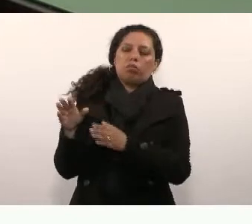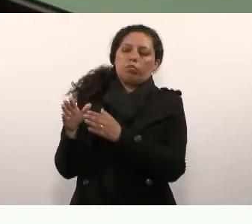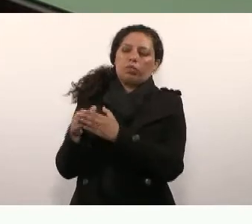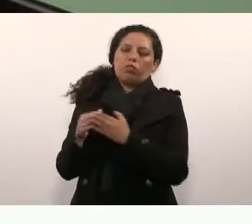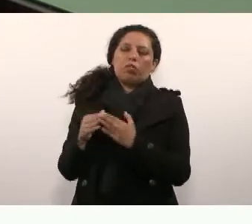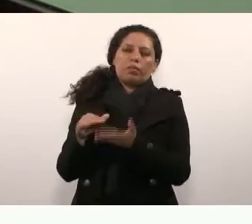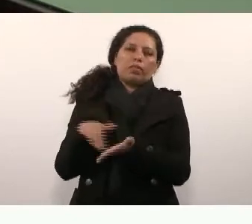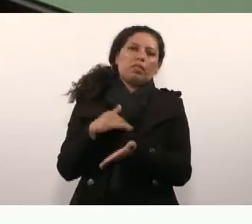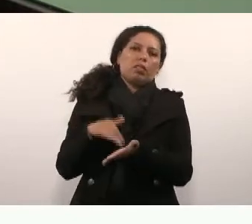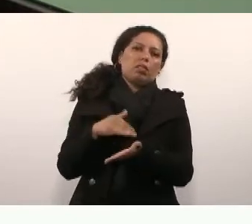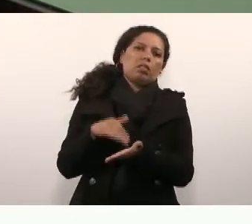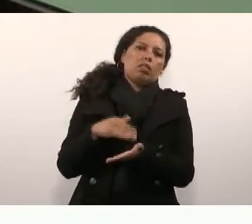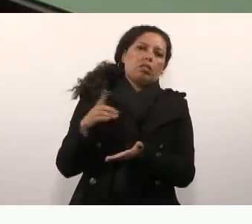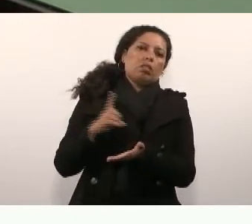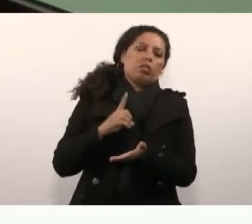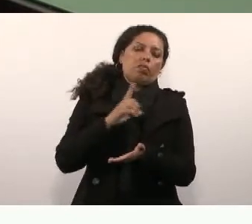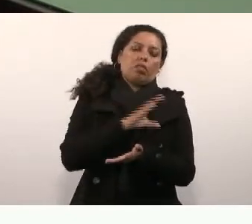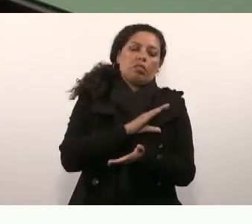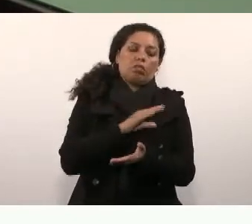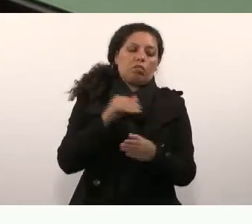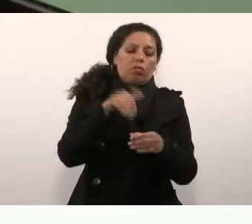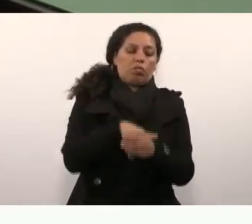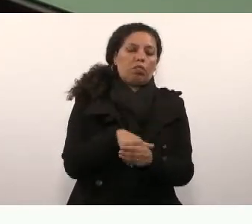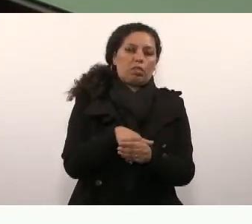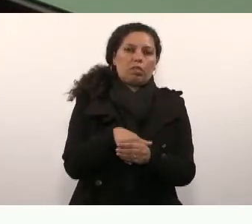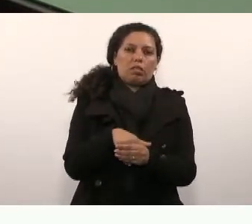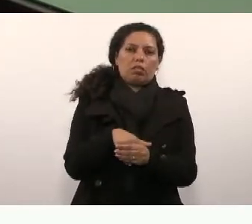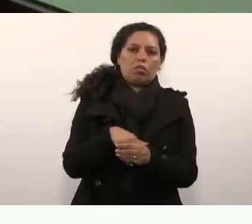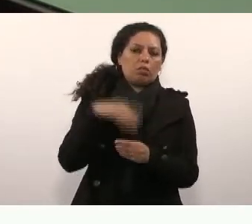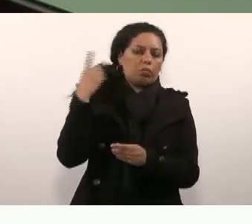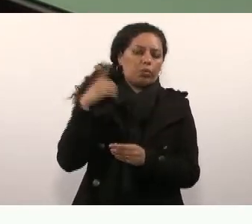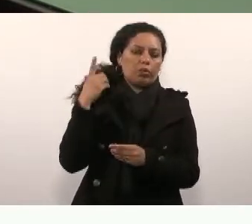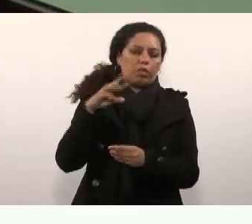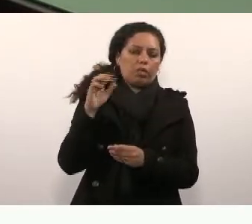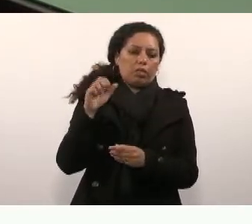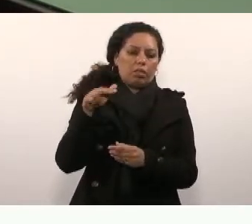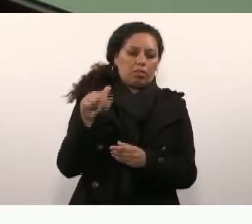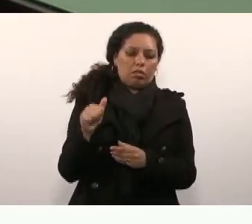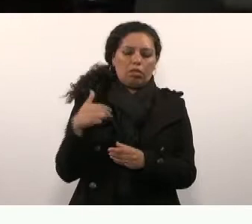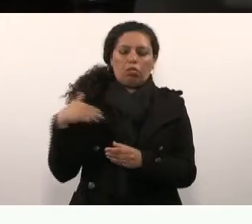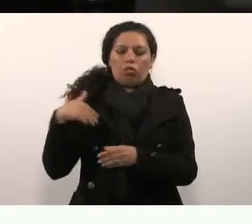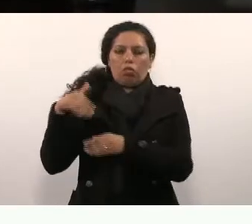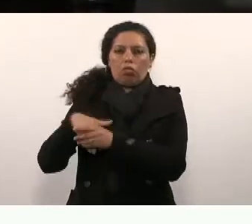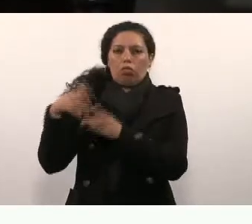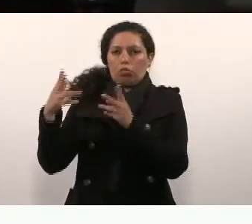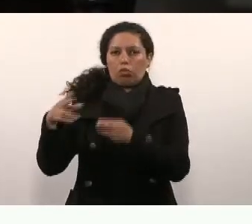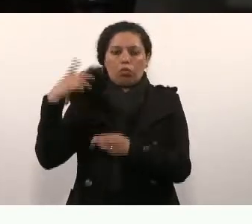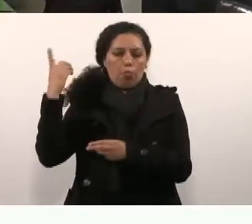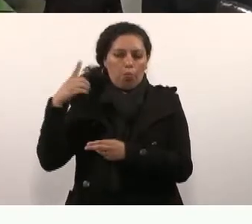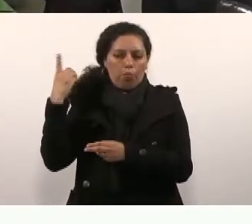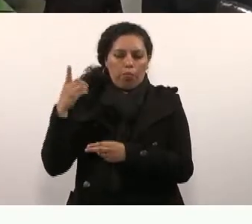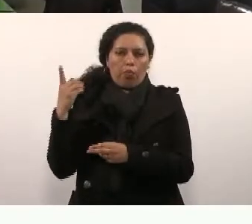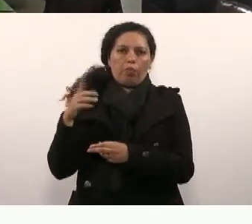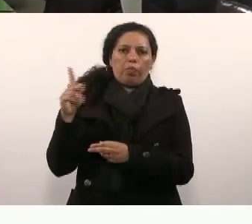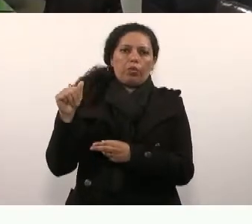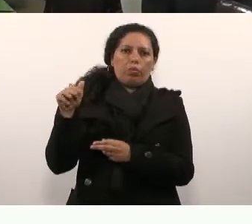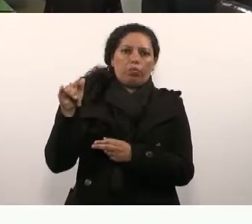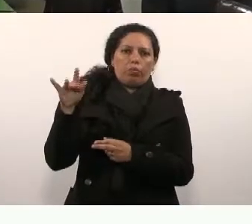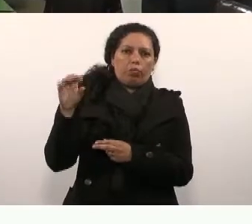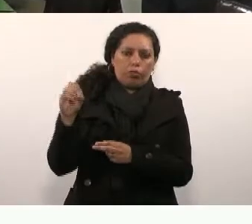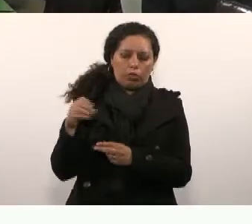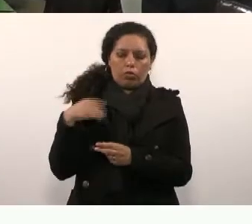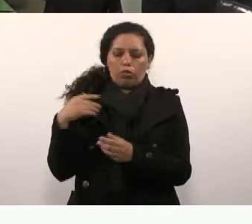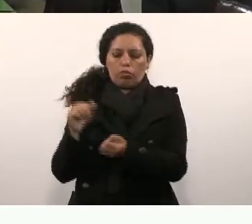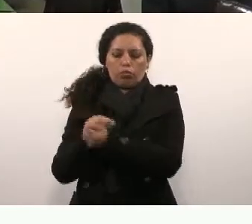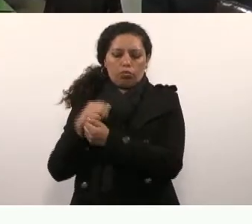Civil. Em votação, como vota o deputado Renan Ferreirinha? Eu voto com o deputado Tiago Pampolho. Como vota o deputado Jair Bittencourt? Também com o